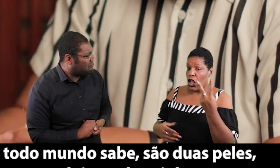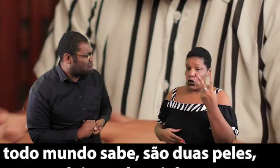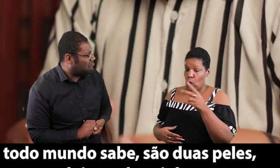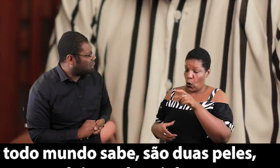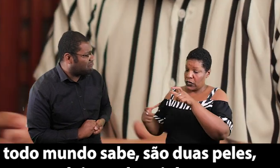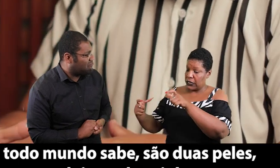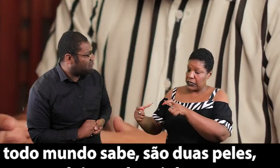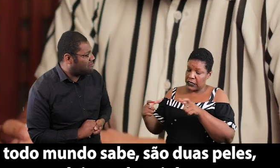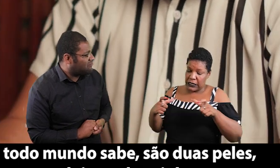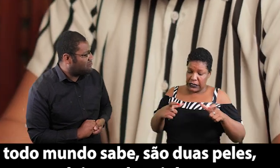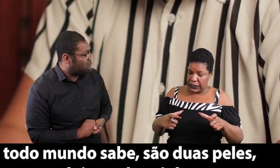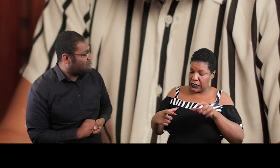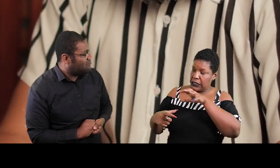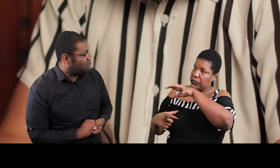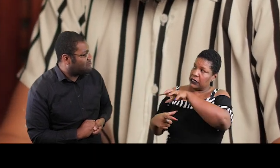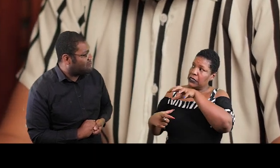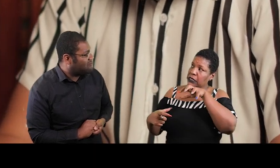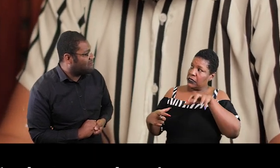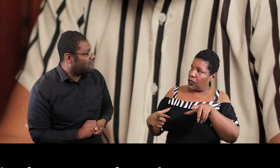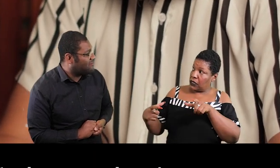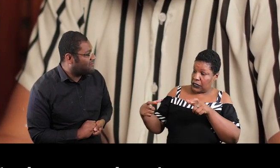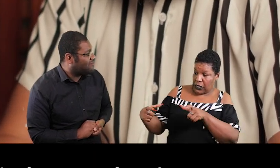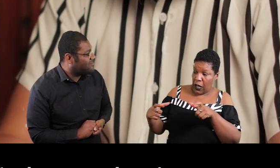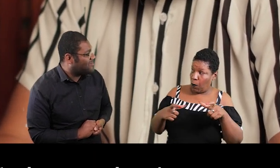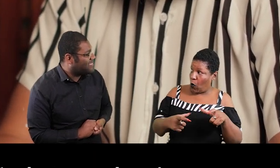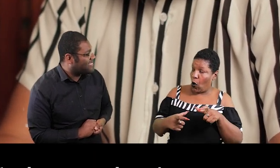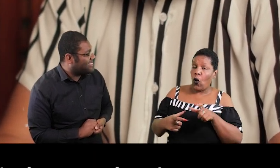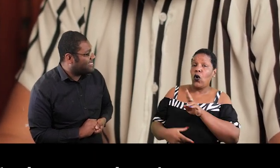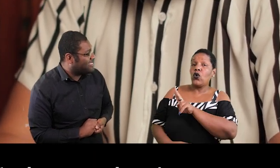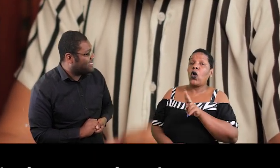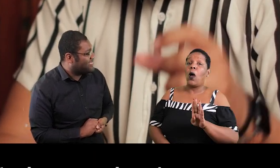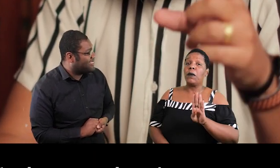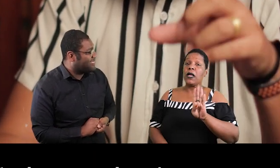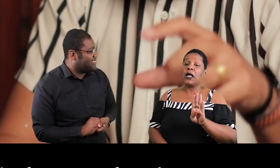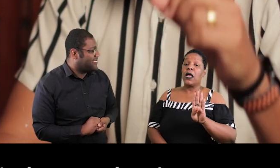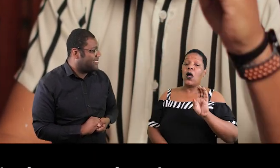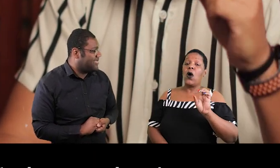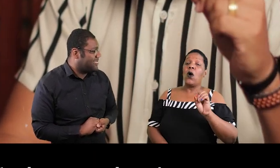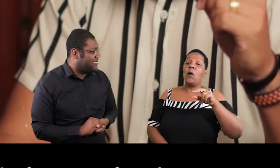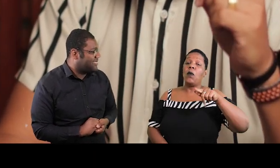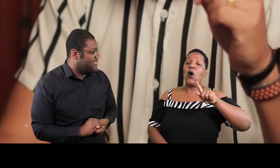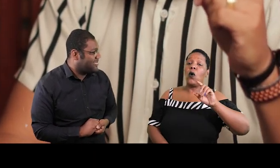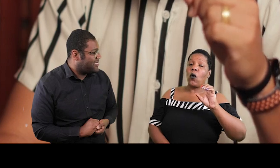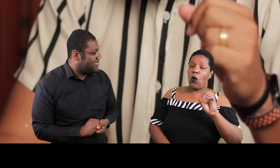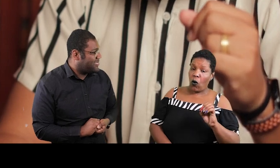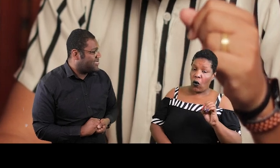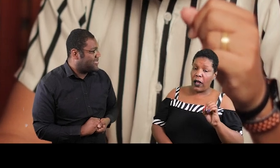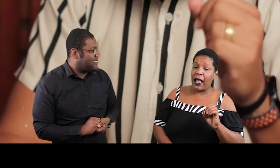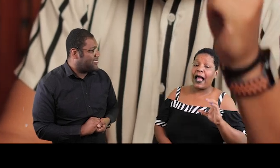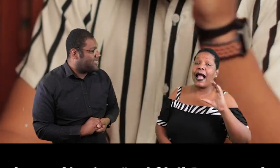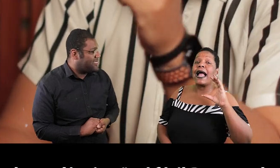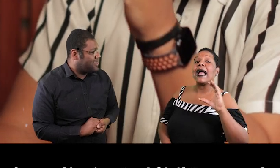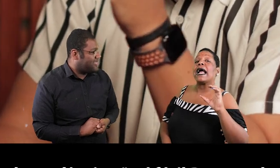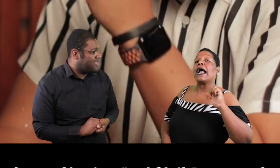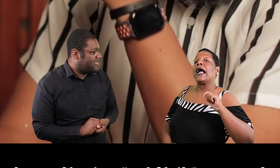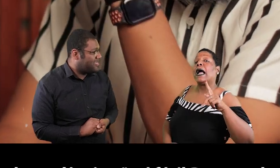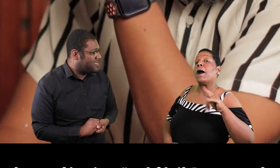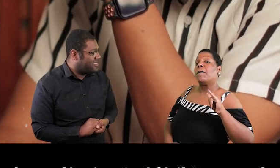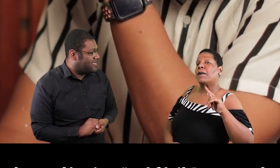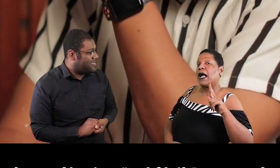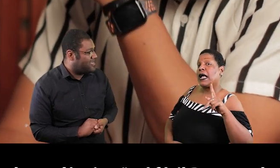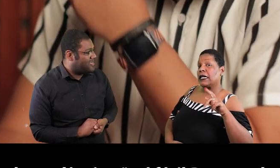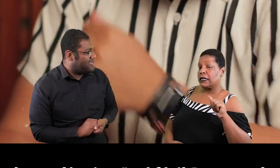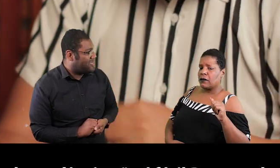peles, assim, 2 tamborzinhos. Então, eles tocam o bongô e com a campana. E essa independência